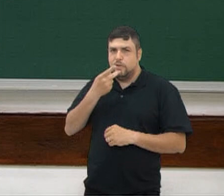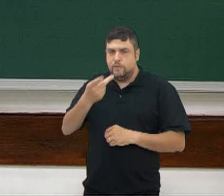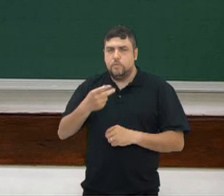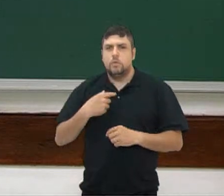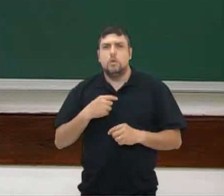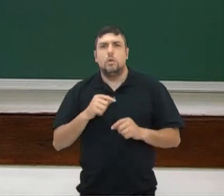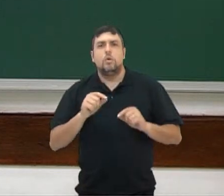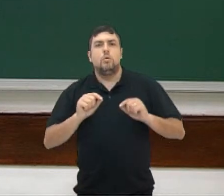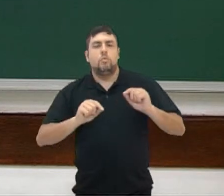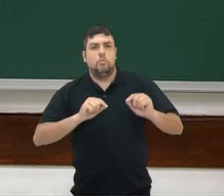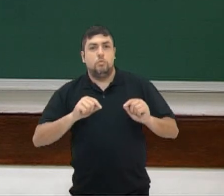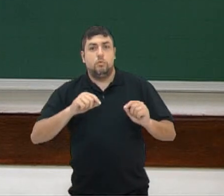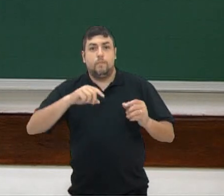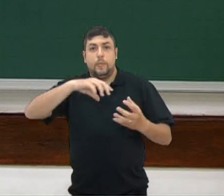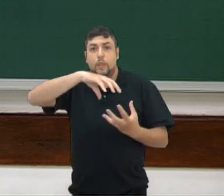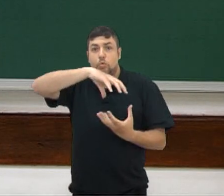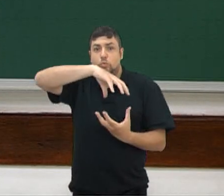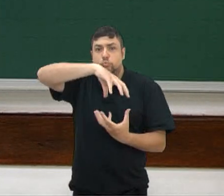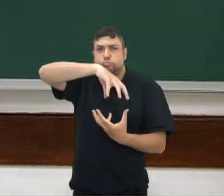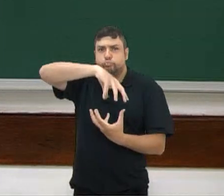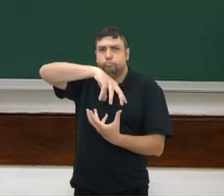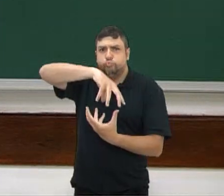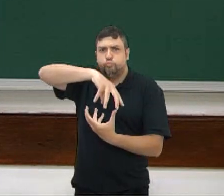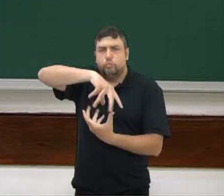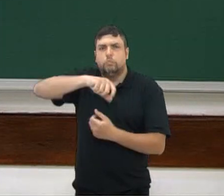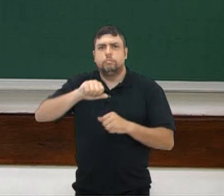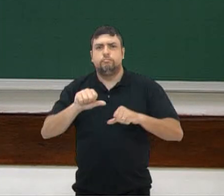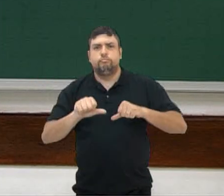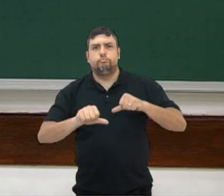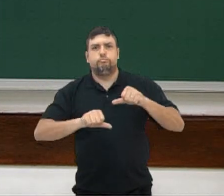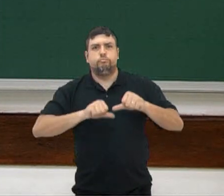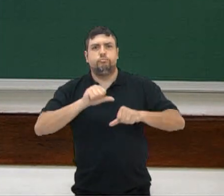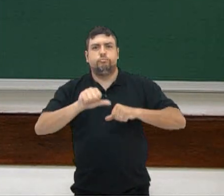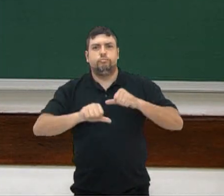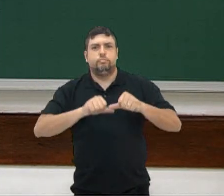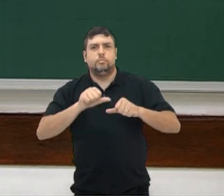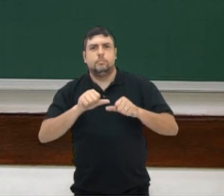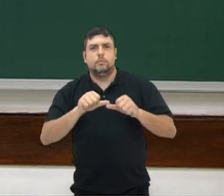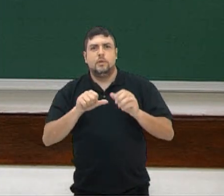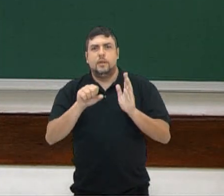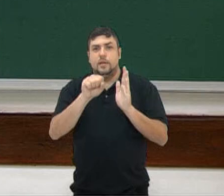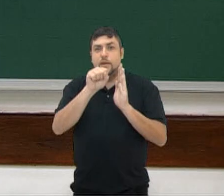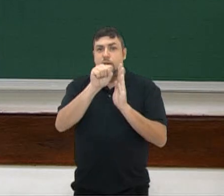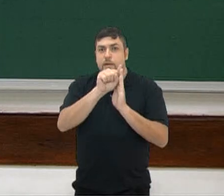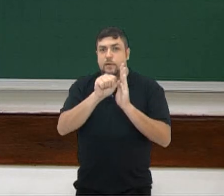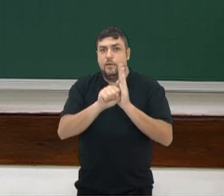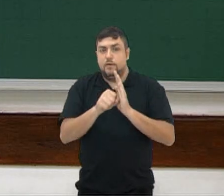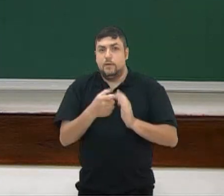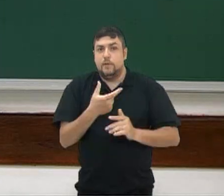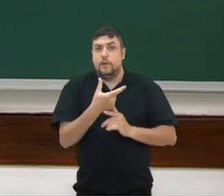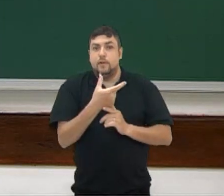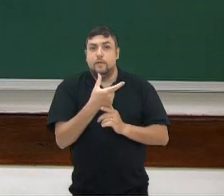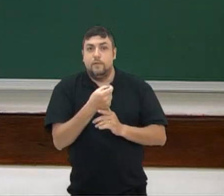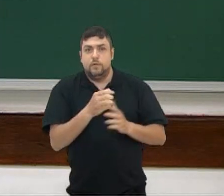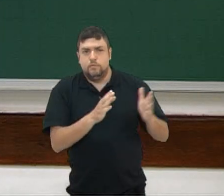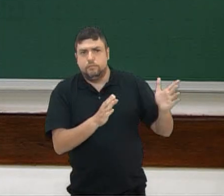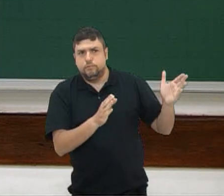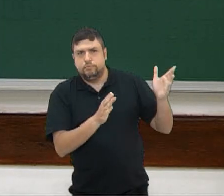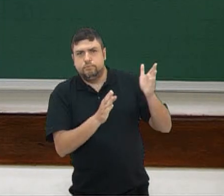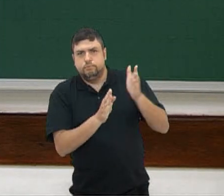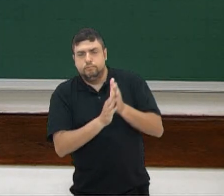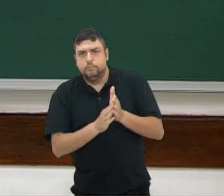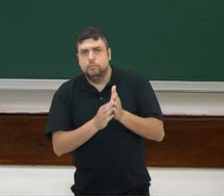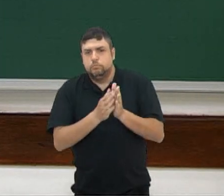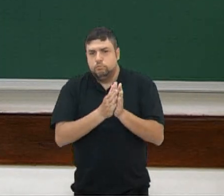numa mudança grande, né? A entrada do século XX, ela marca aí uma grande mudança